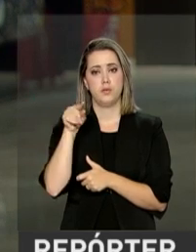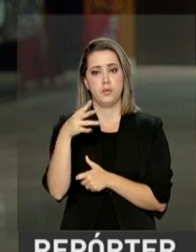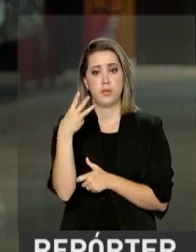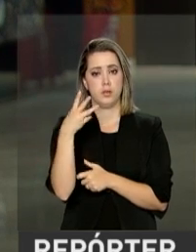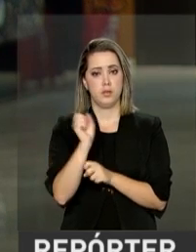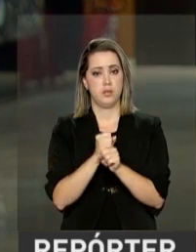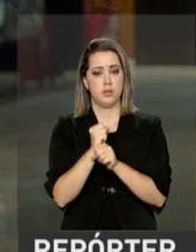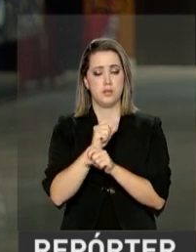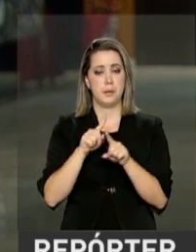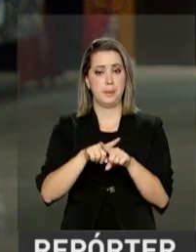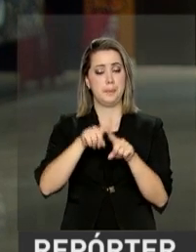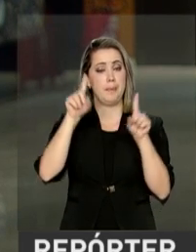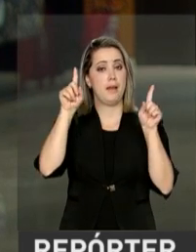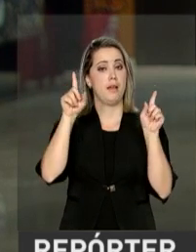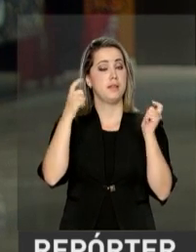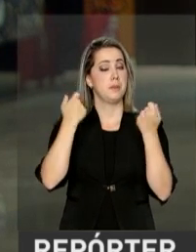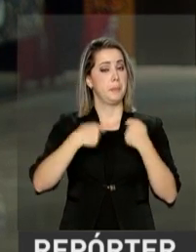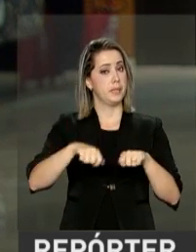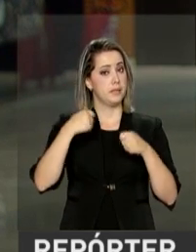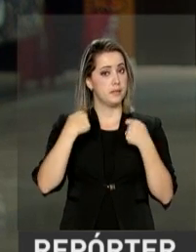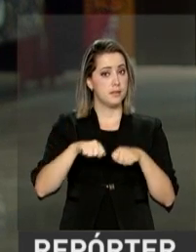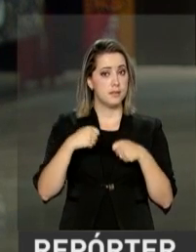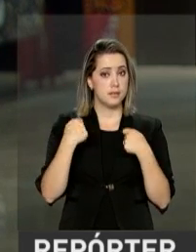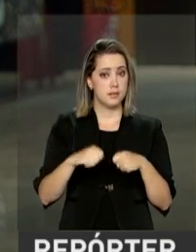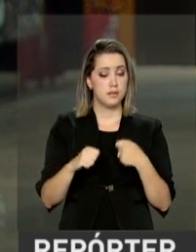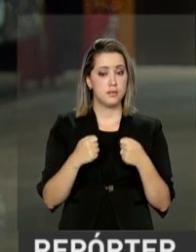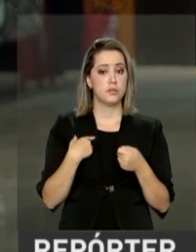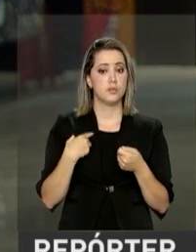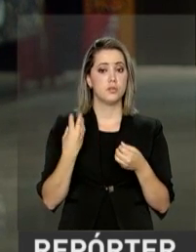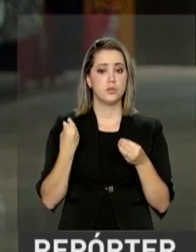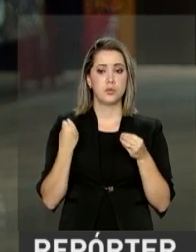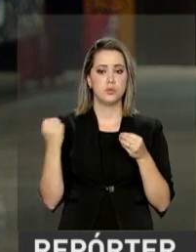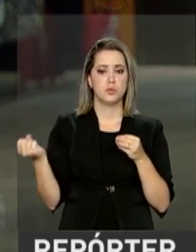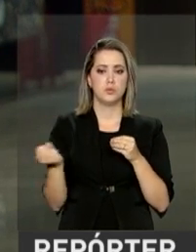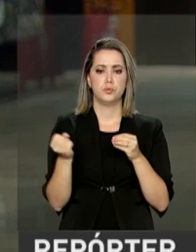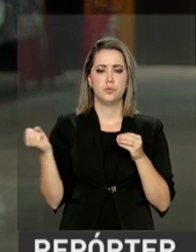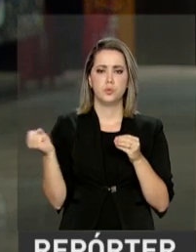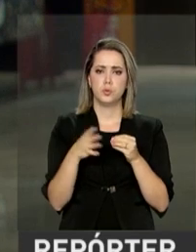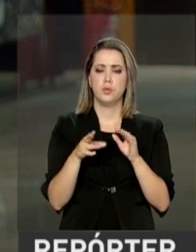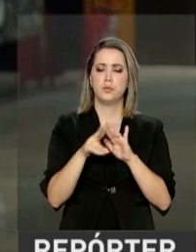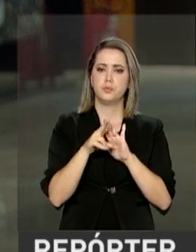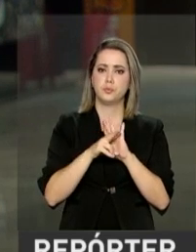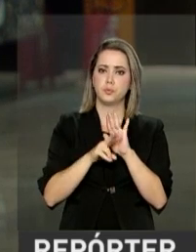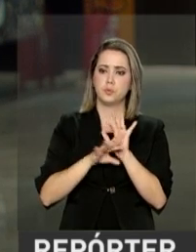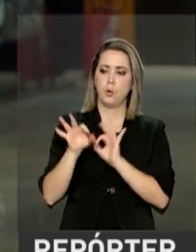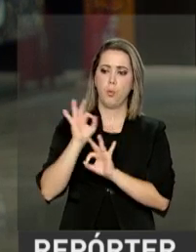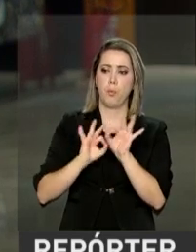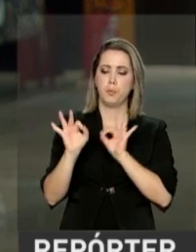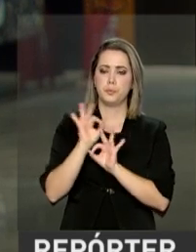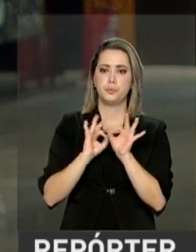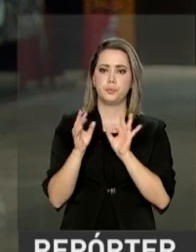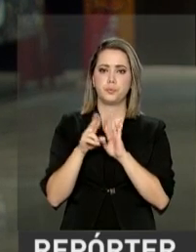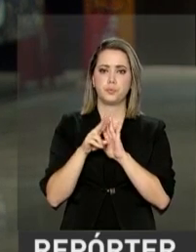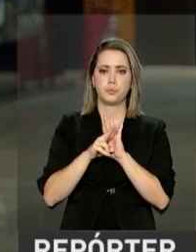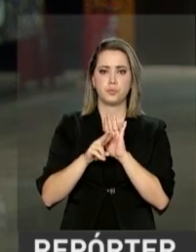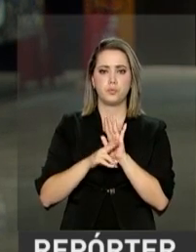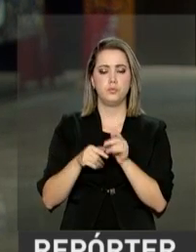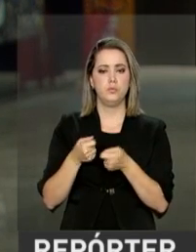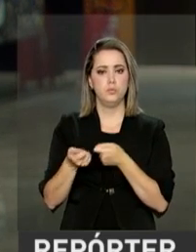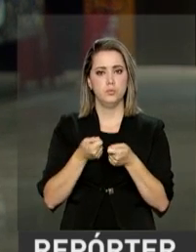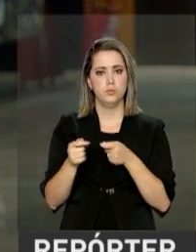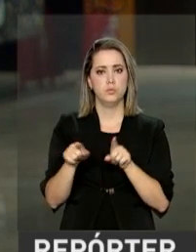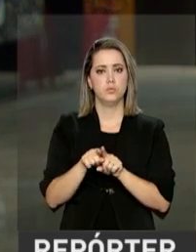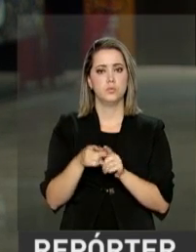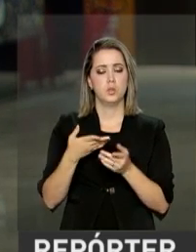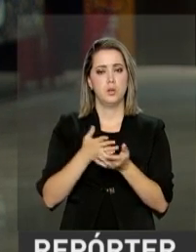Em contrapartida eles vão ter que esses estados eles vão ter que adotar uma série de medidas adotar um plano de recuperação fiscal e aprovar